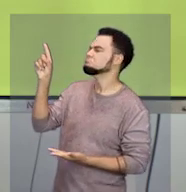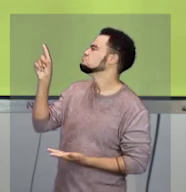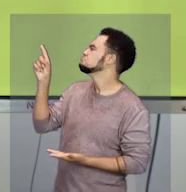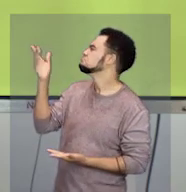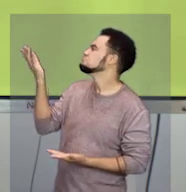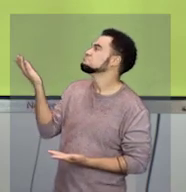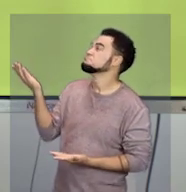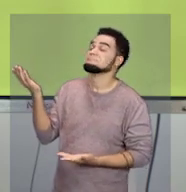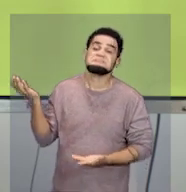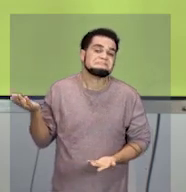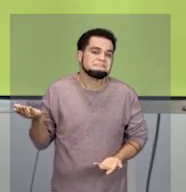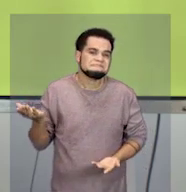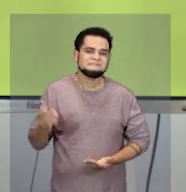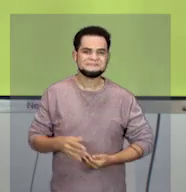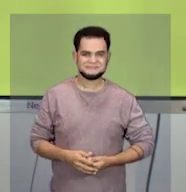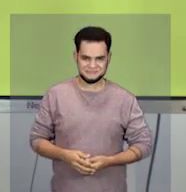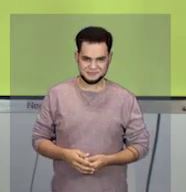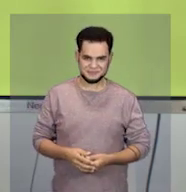Se você não sabe